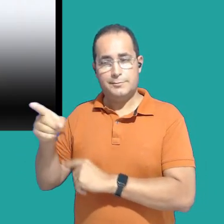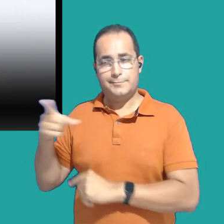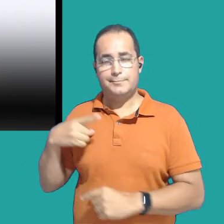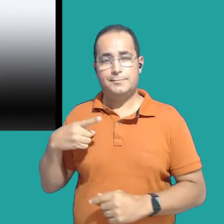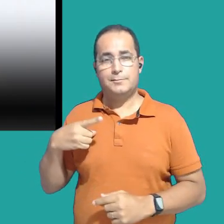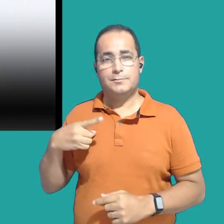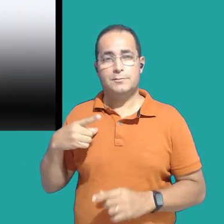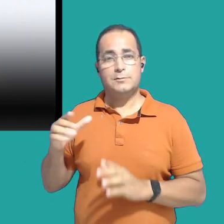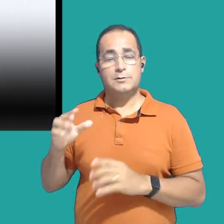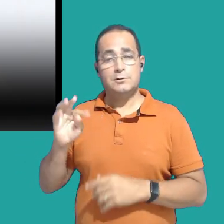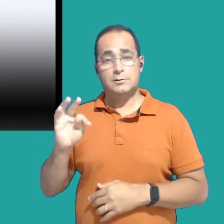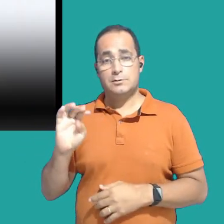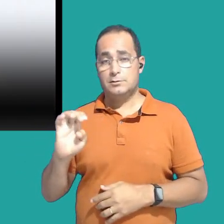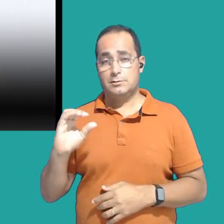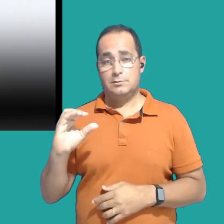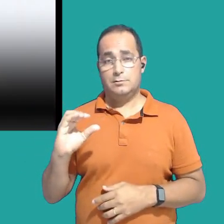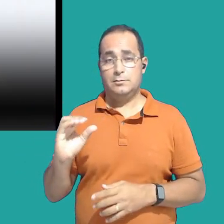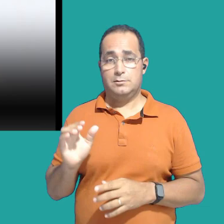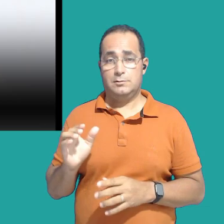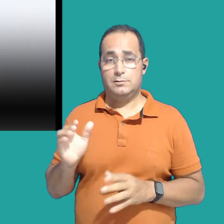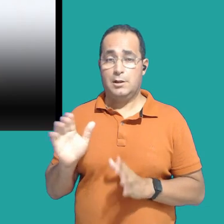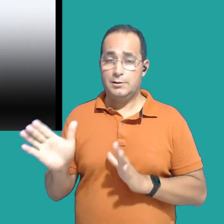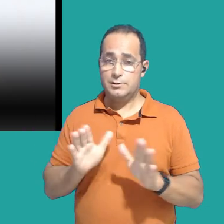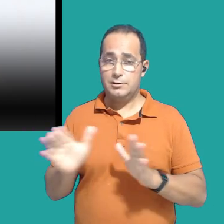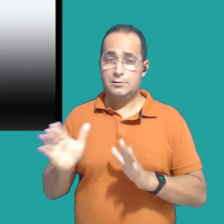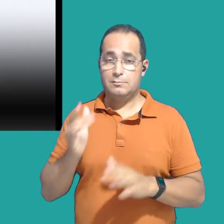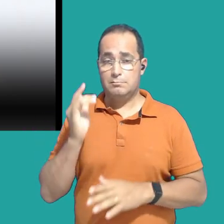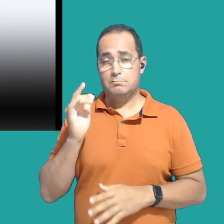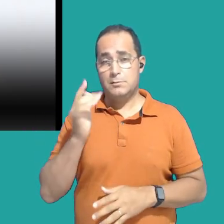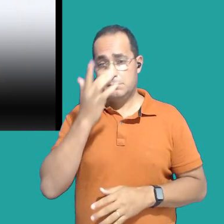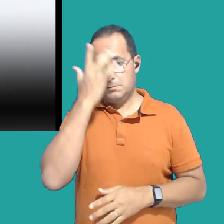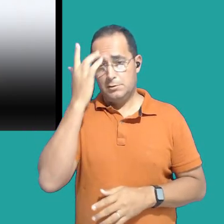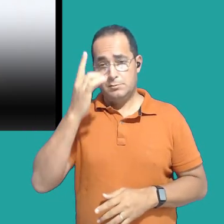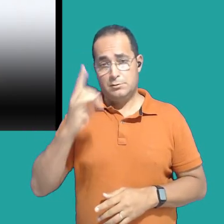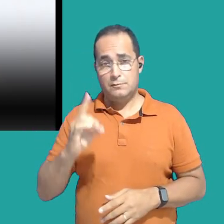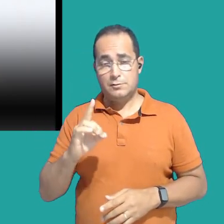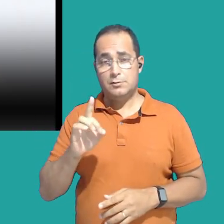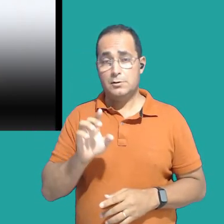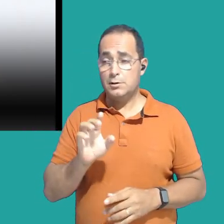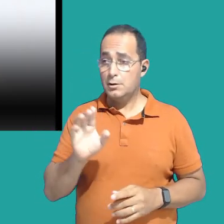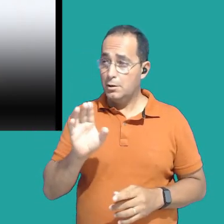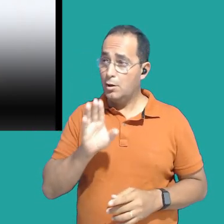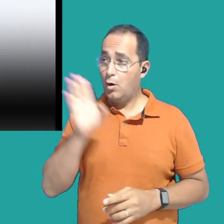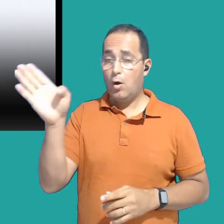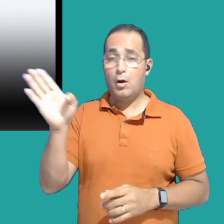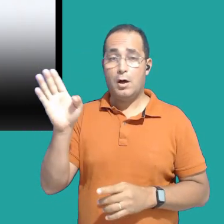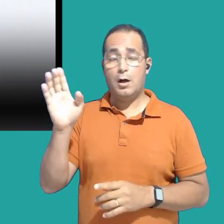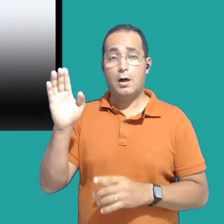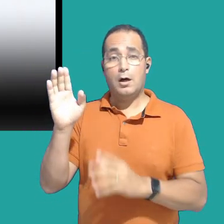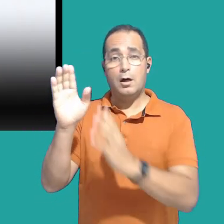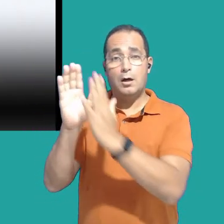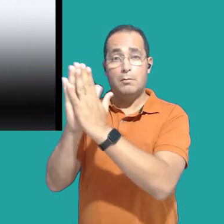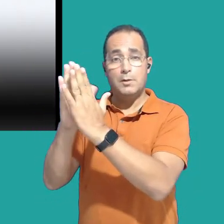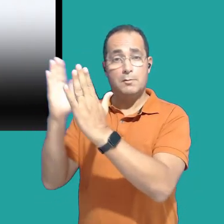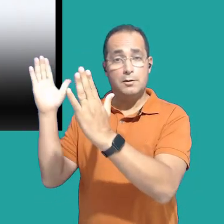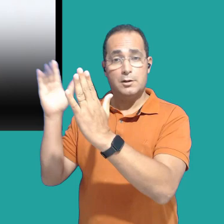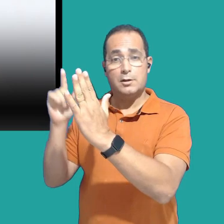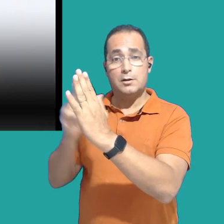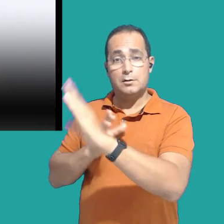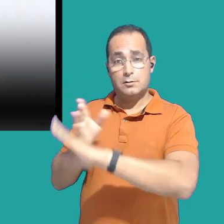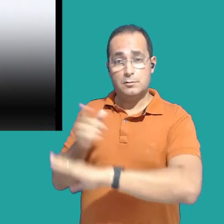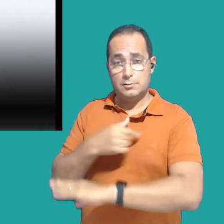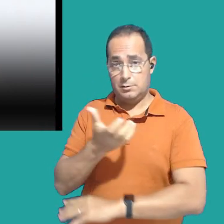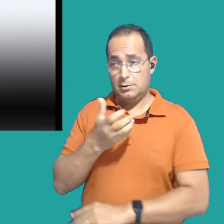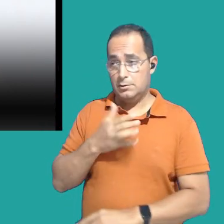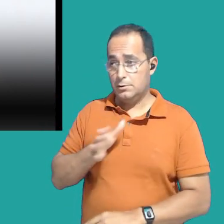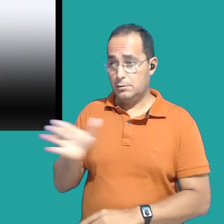em tecnologias assistivas para pessoas com deficiência e colocar isso numa biblioteca, porque quando eu quiser acessar um